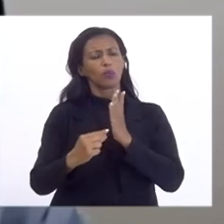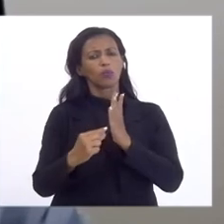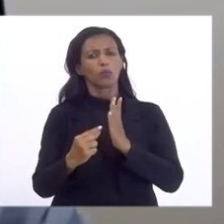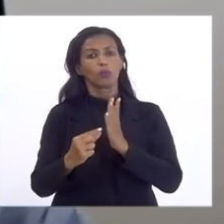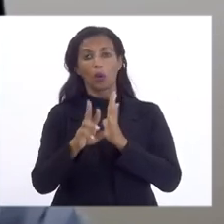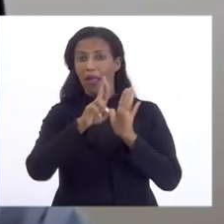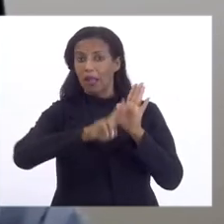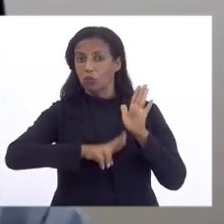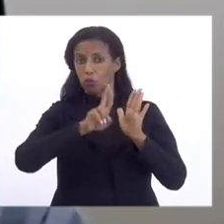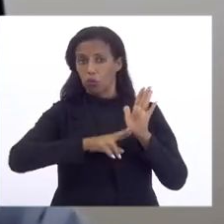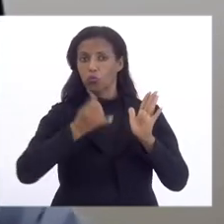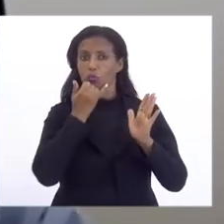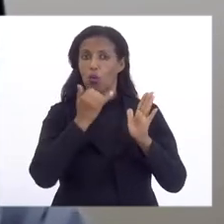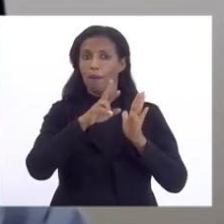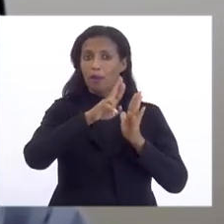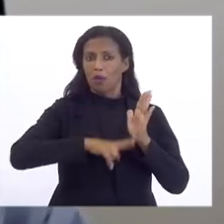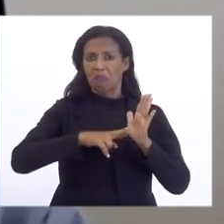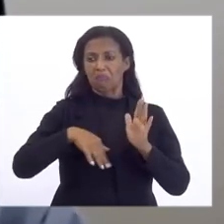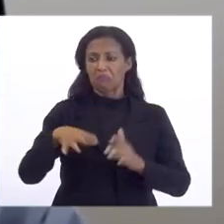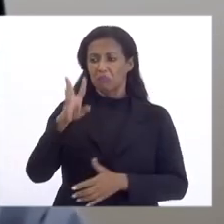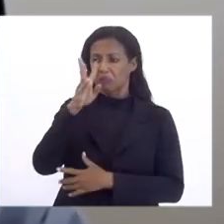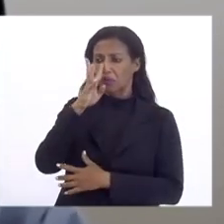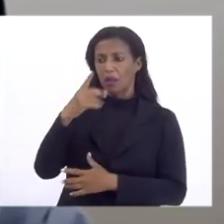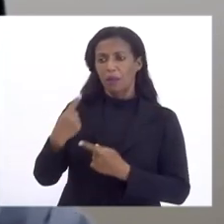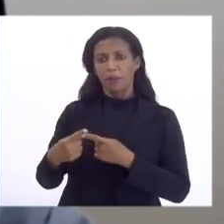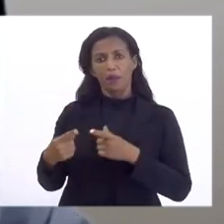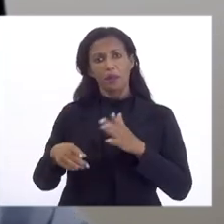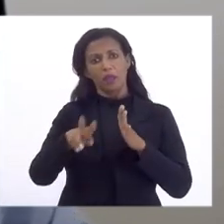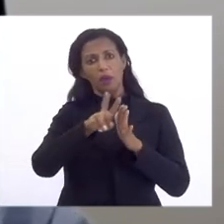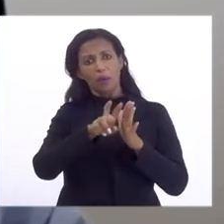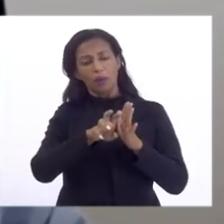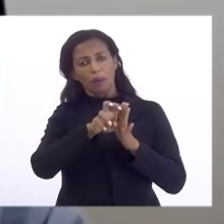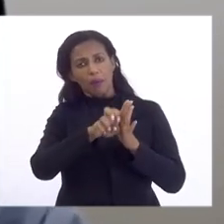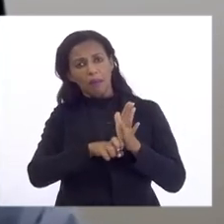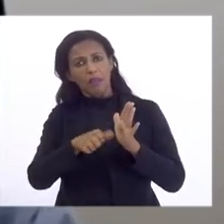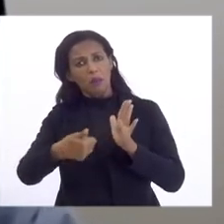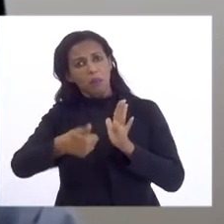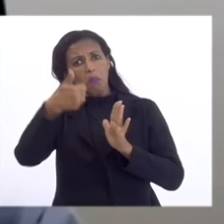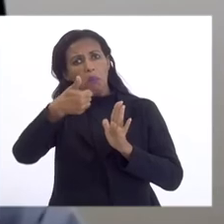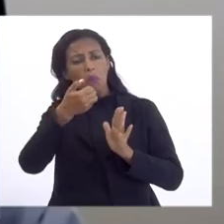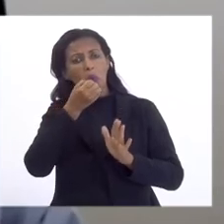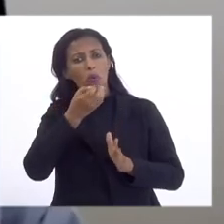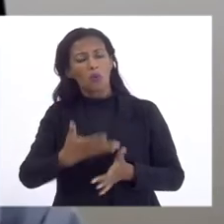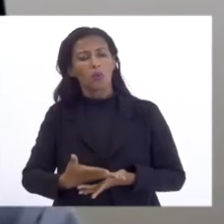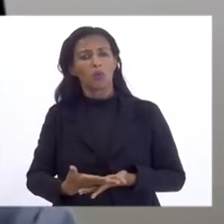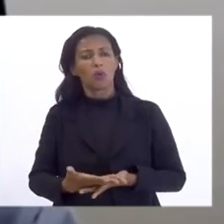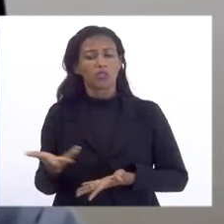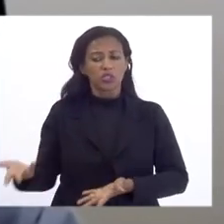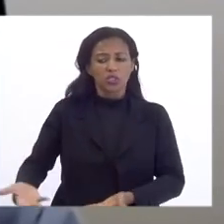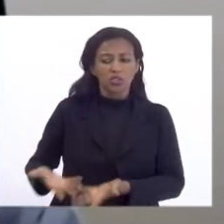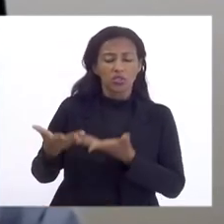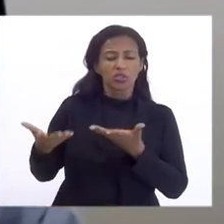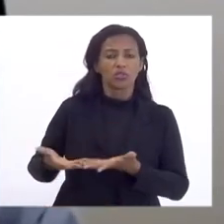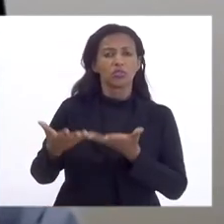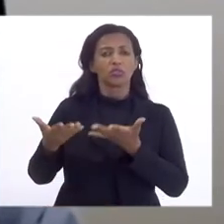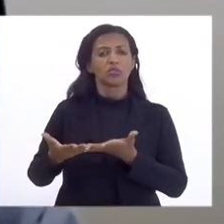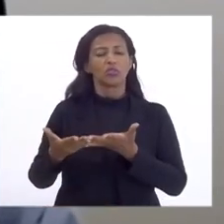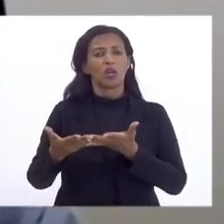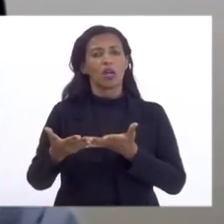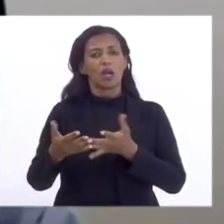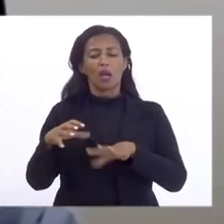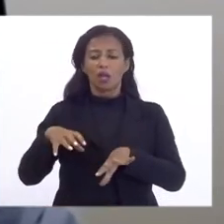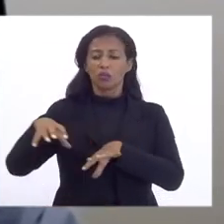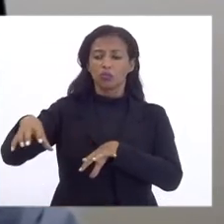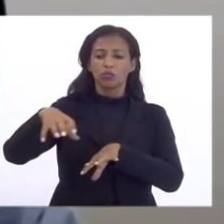pelo relator, até me surpreendi, que é uma emenda que eu considero muito positiva, né? Que estimula que as unidades